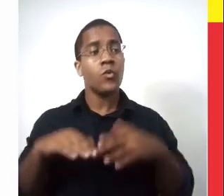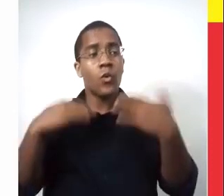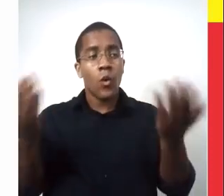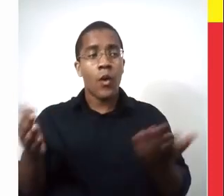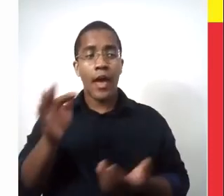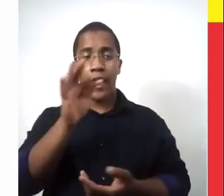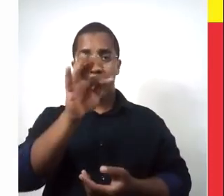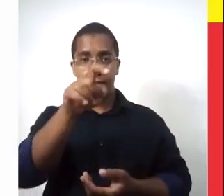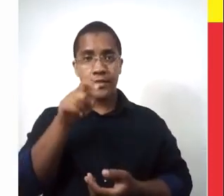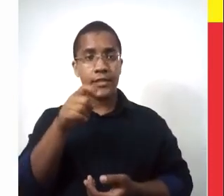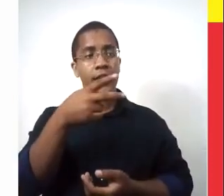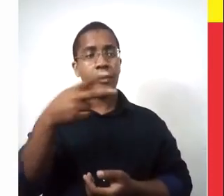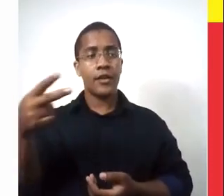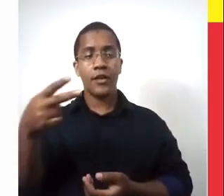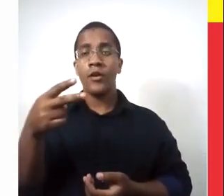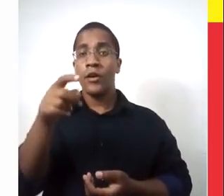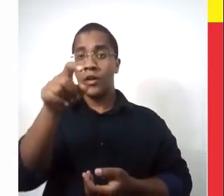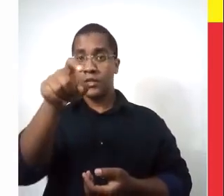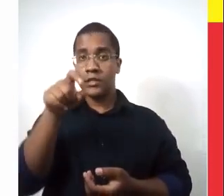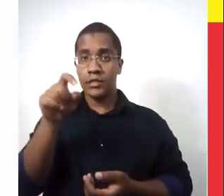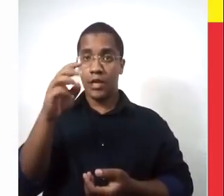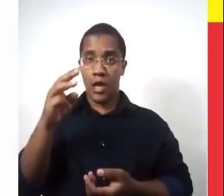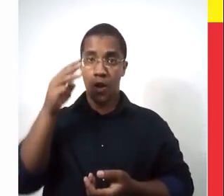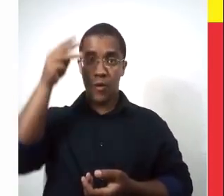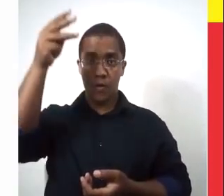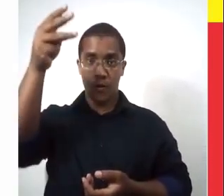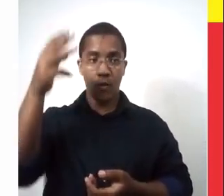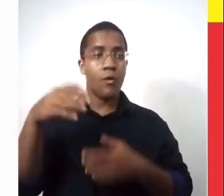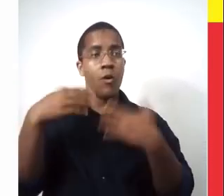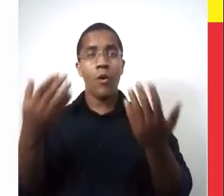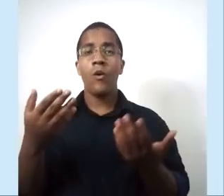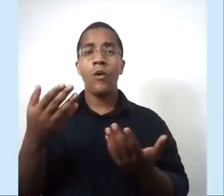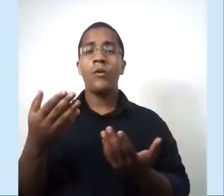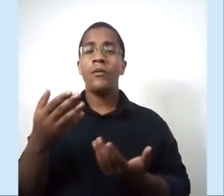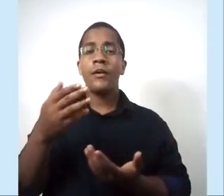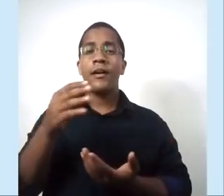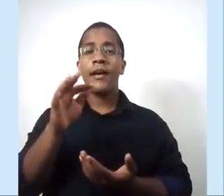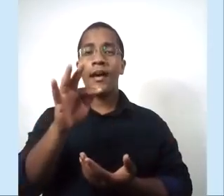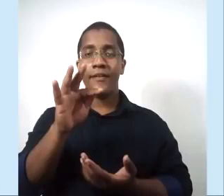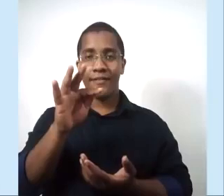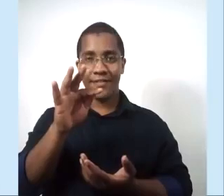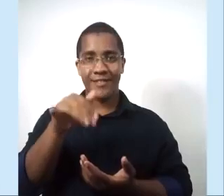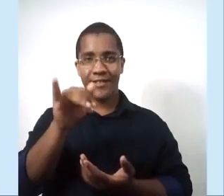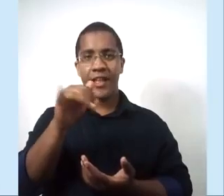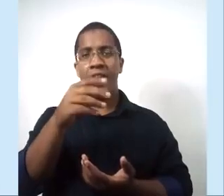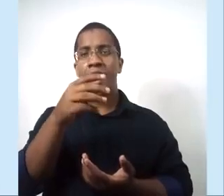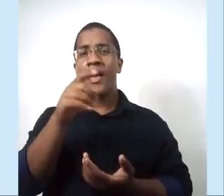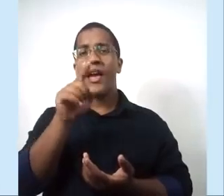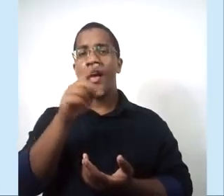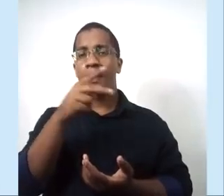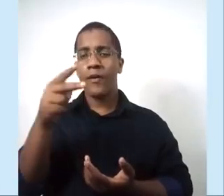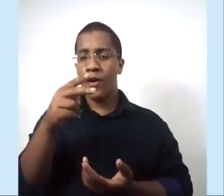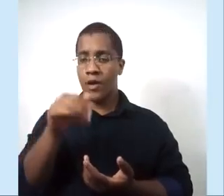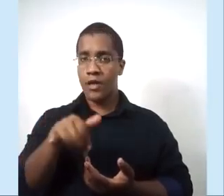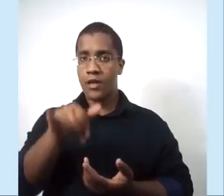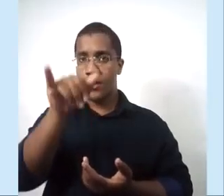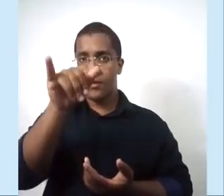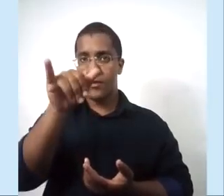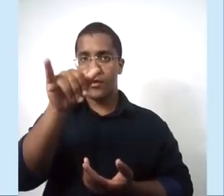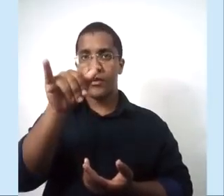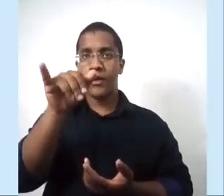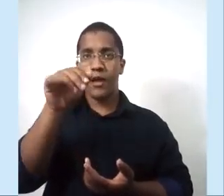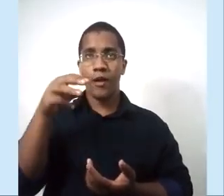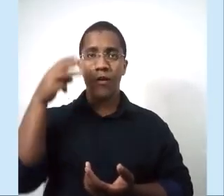ao cubo, ou y é igual a x ao cubo. Então, tudo isso que a gente viu são